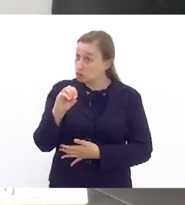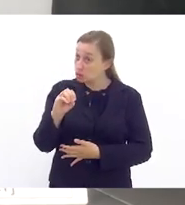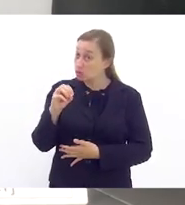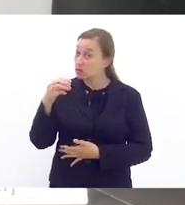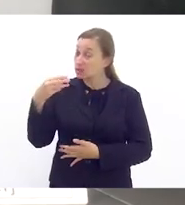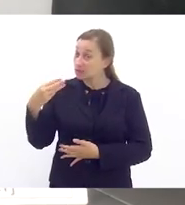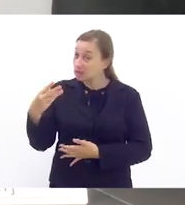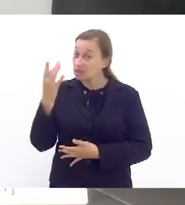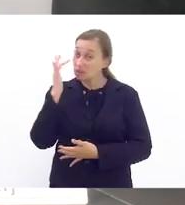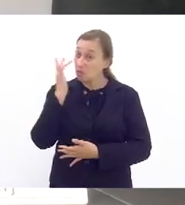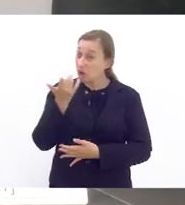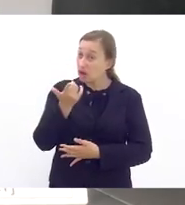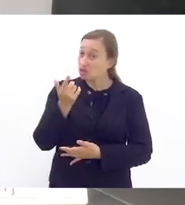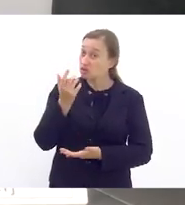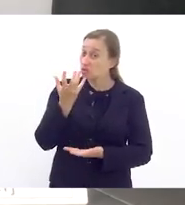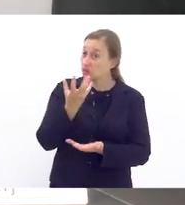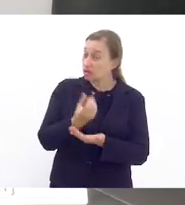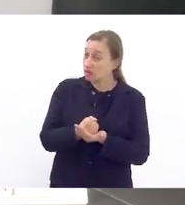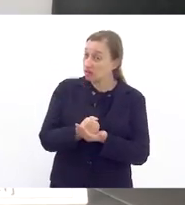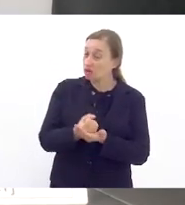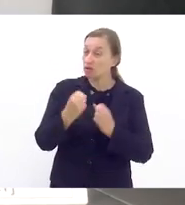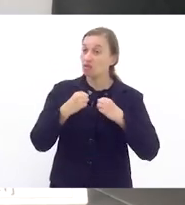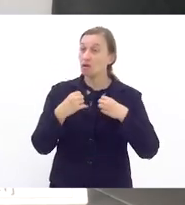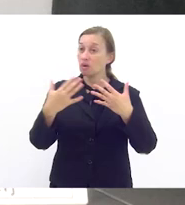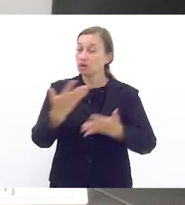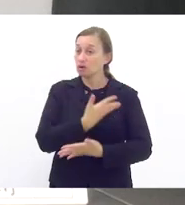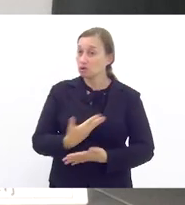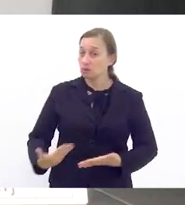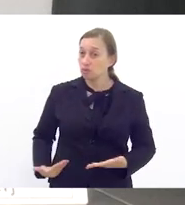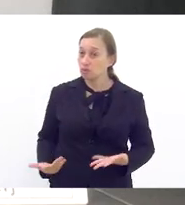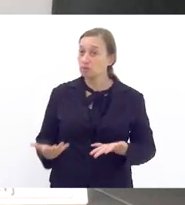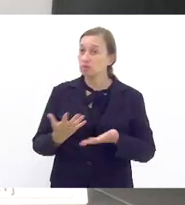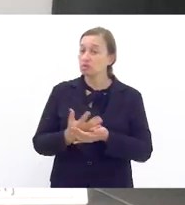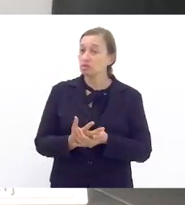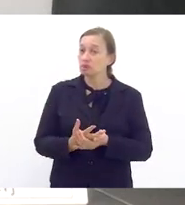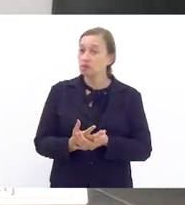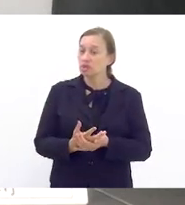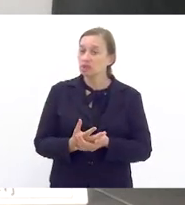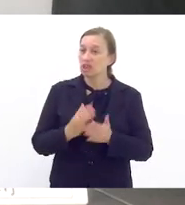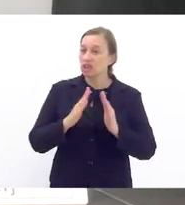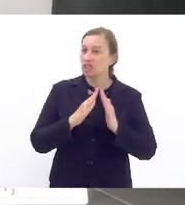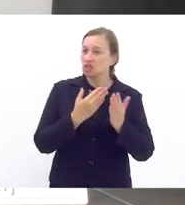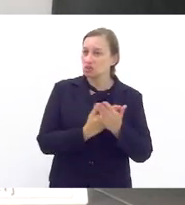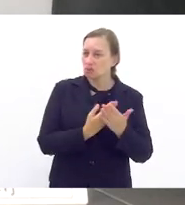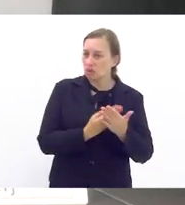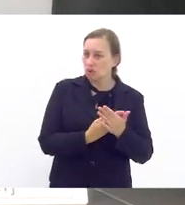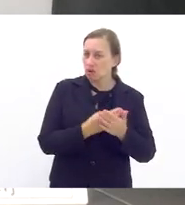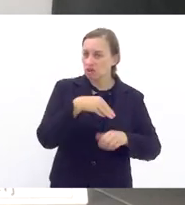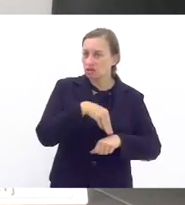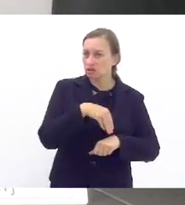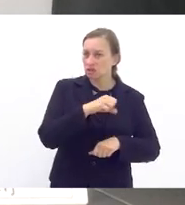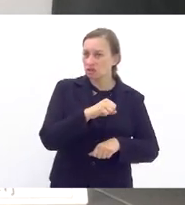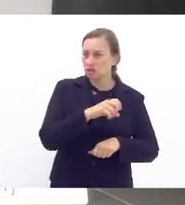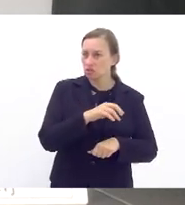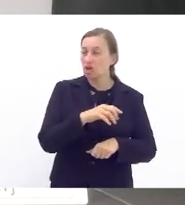2003, se não me engano, eu tenho isso até gravado, que foi uma audiência pública aqui na Escola de Magistratura, que tinha uma amiga minha que eu fiz o mestrado,